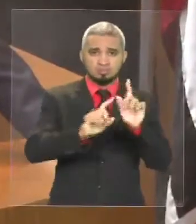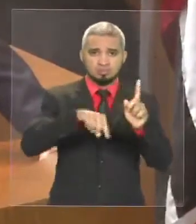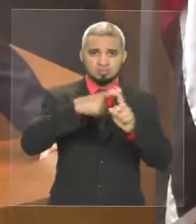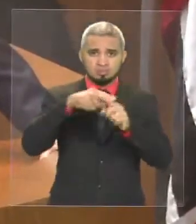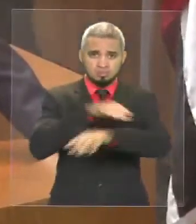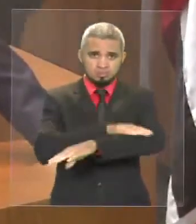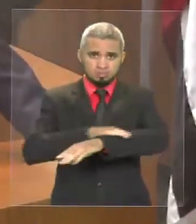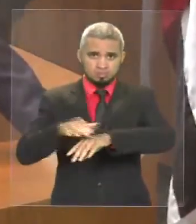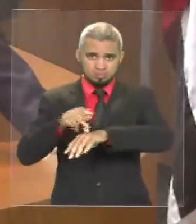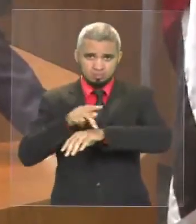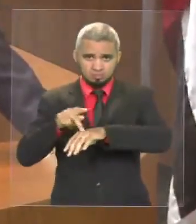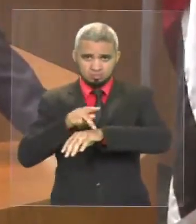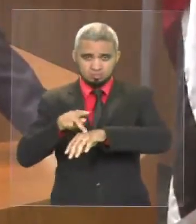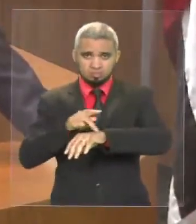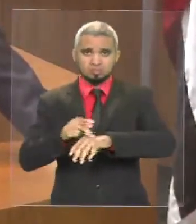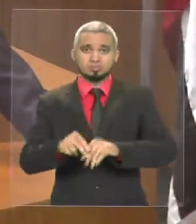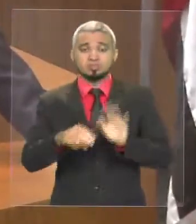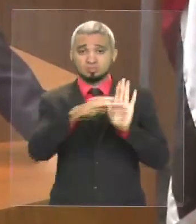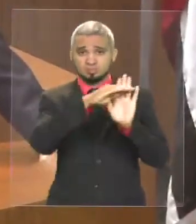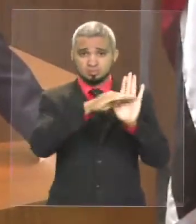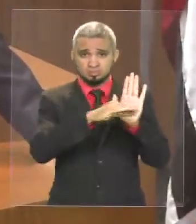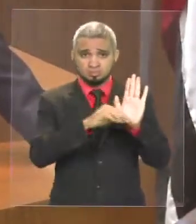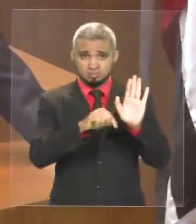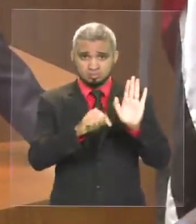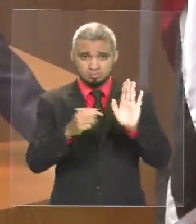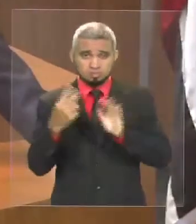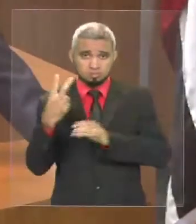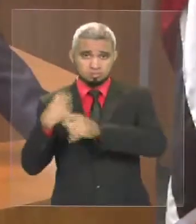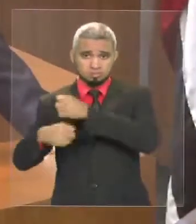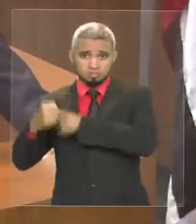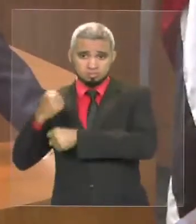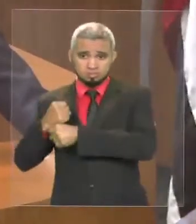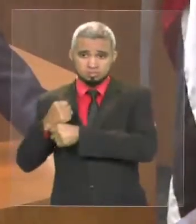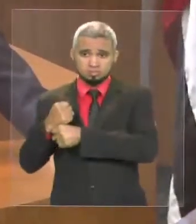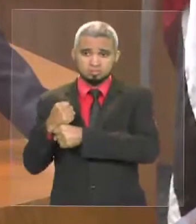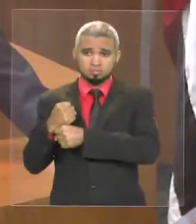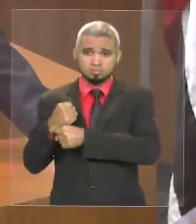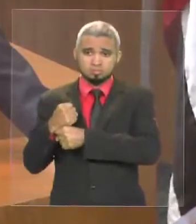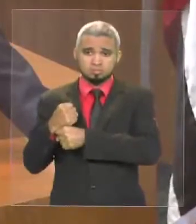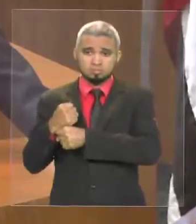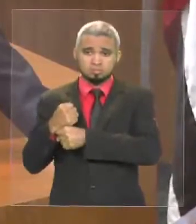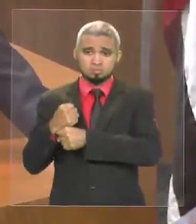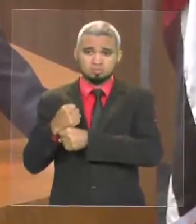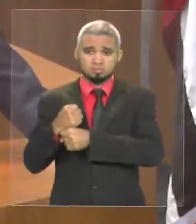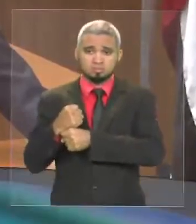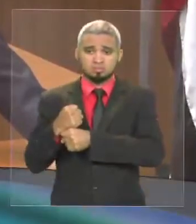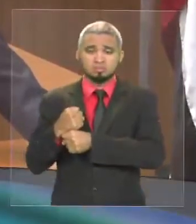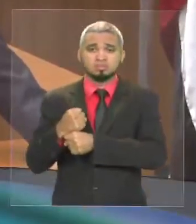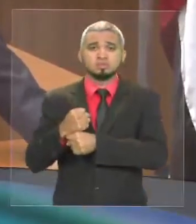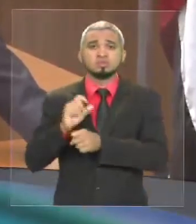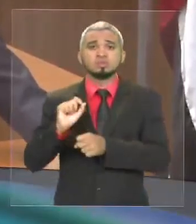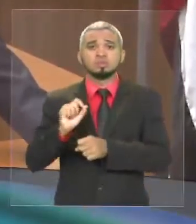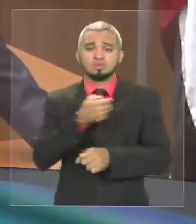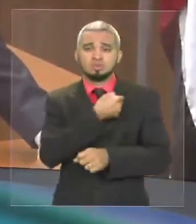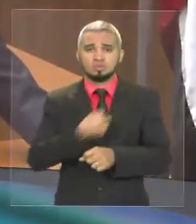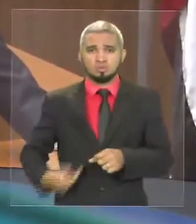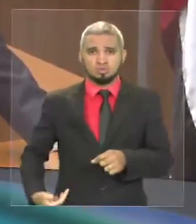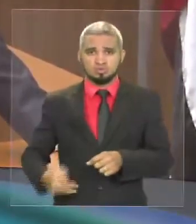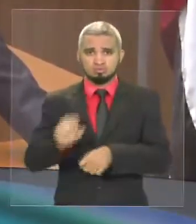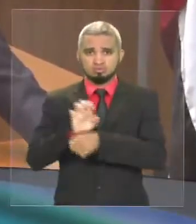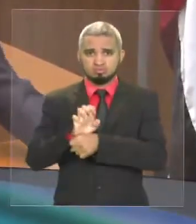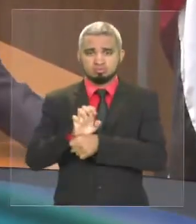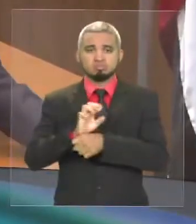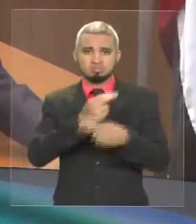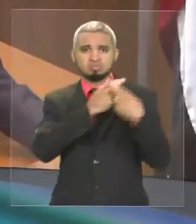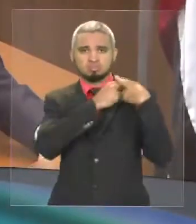Max Barros, nos últimos 2 anos foi executado praticamente na integralidade pelo governo do Estado.